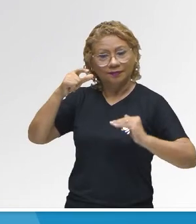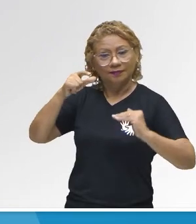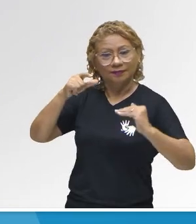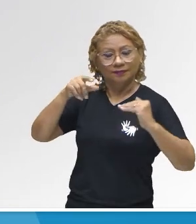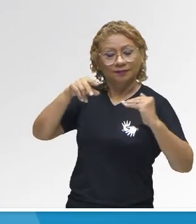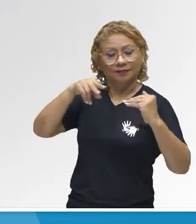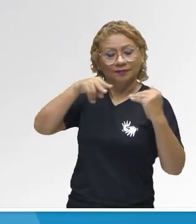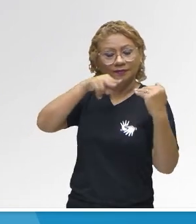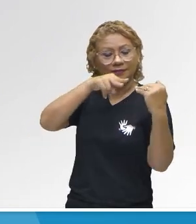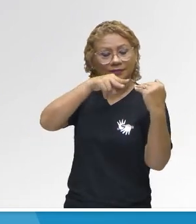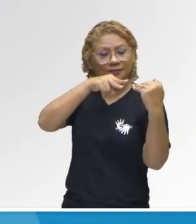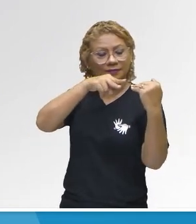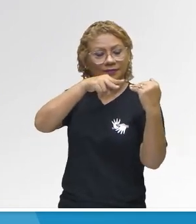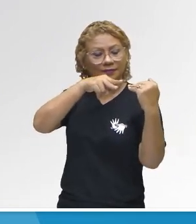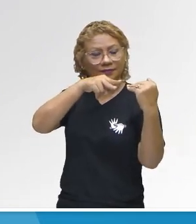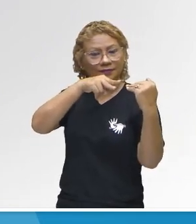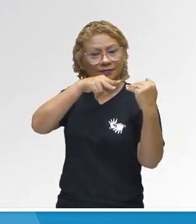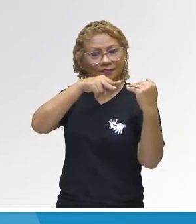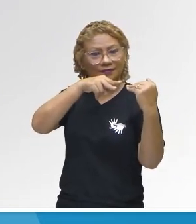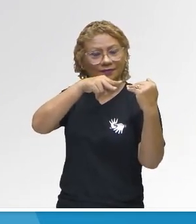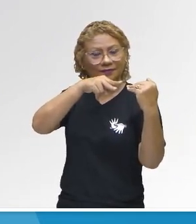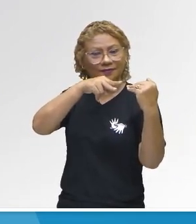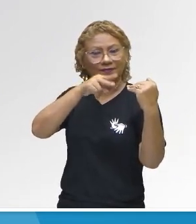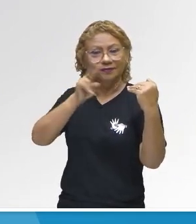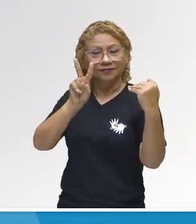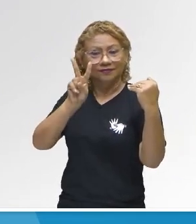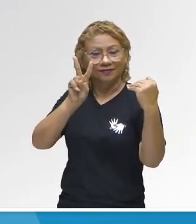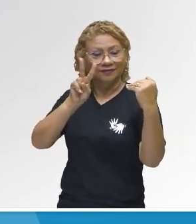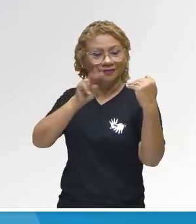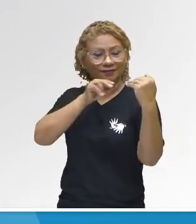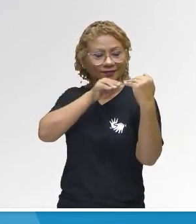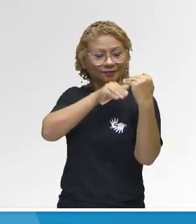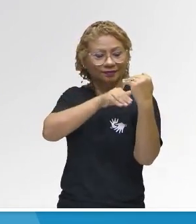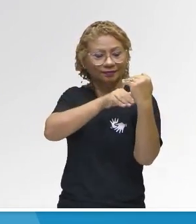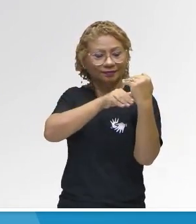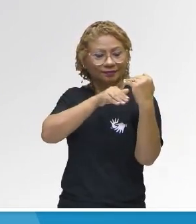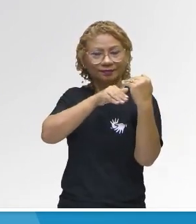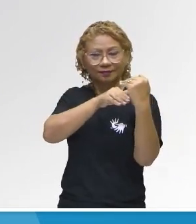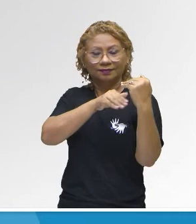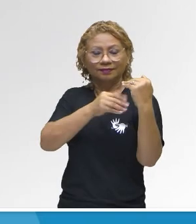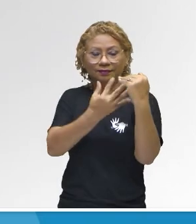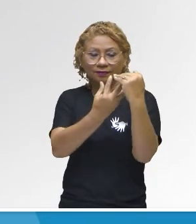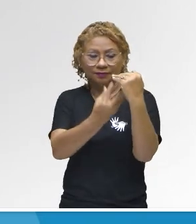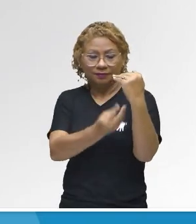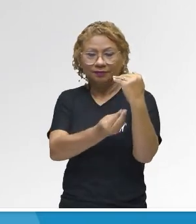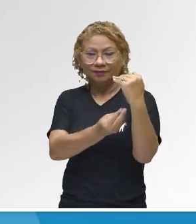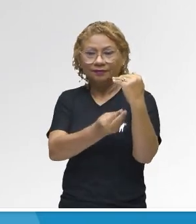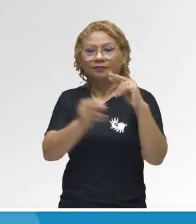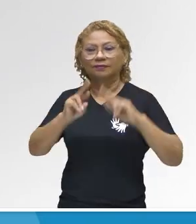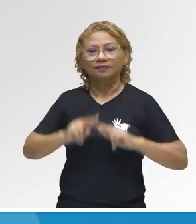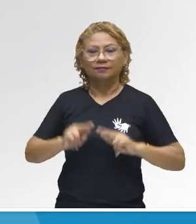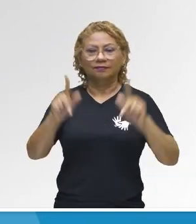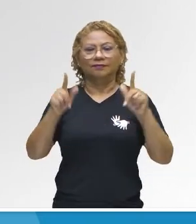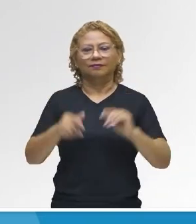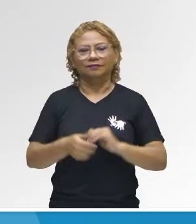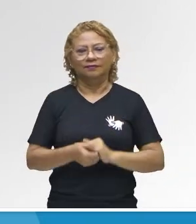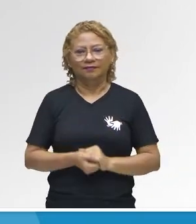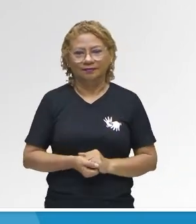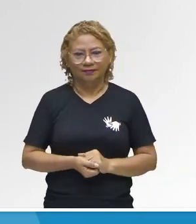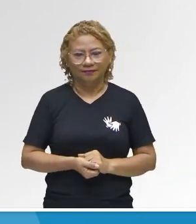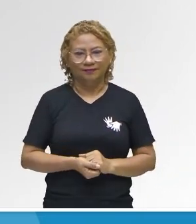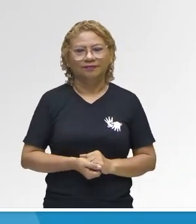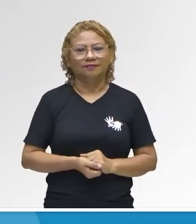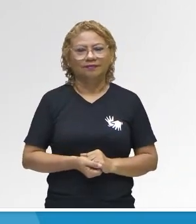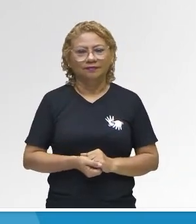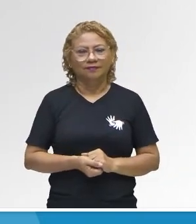que ele vai ver o mesmo objeto? Certamente não, né? Por quê? Porque a projeção ortogonal aqui já vai ser diferente, ó. Já vou ter uma projeção